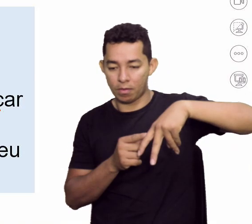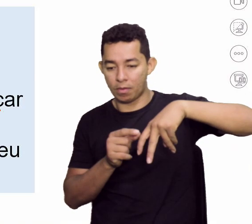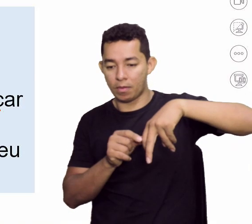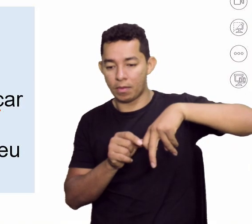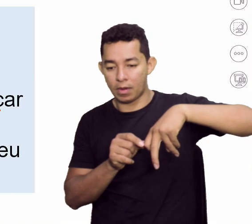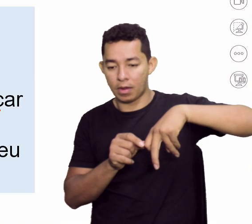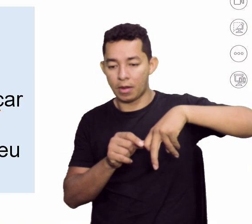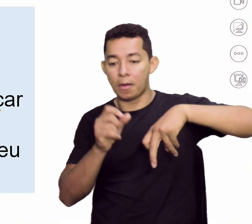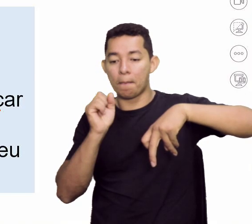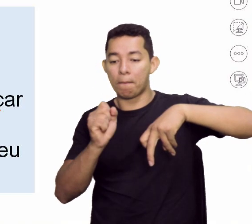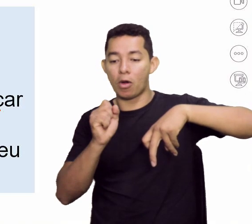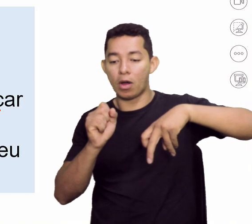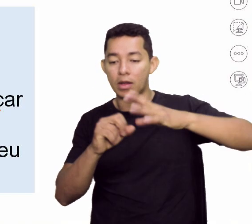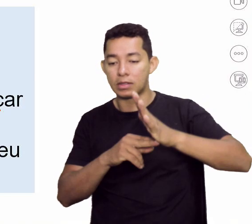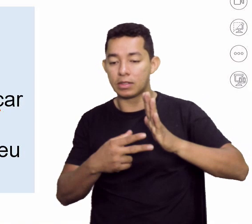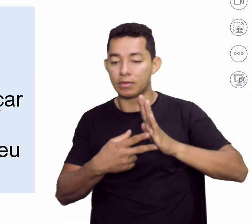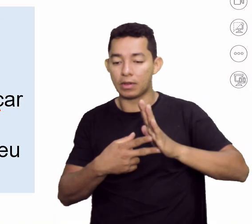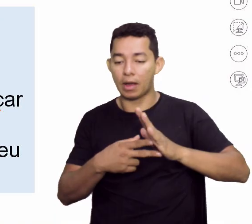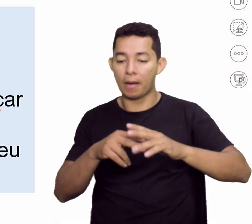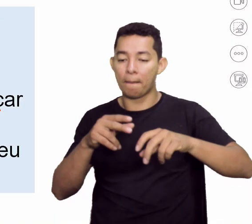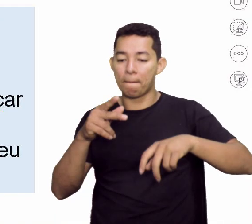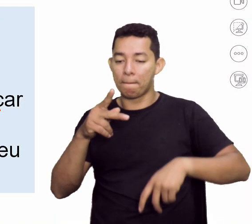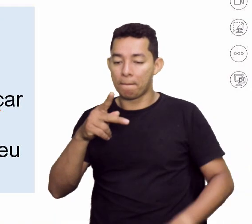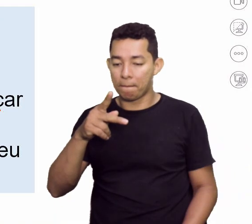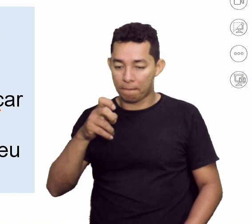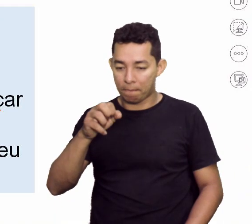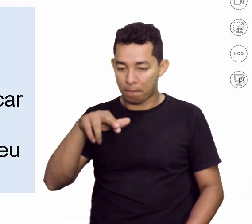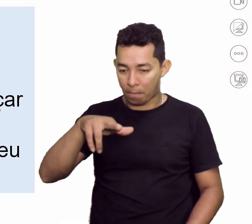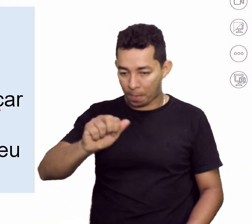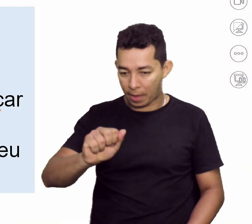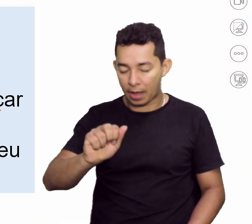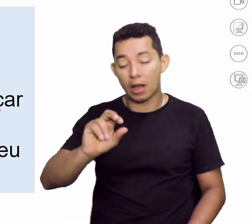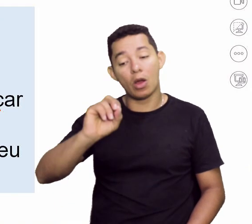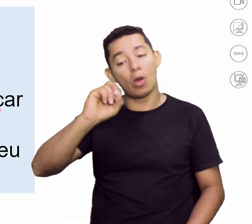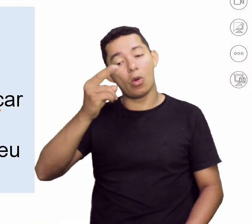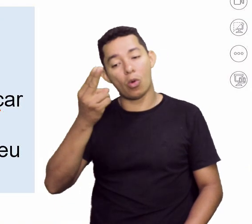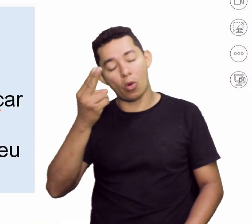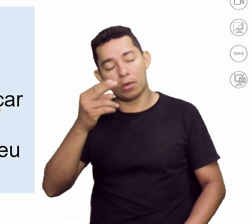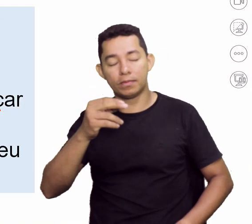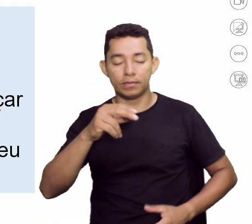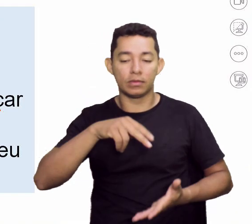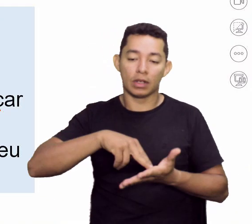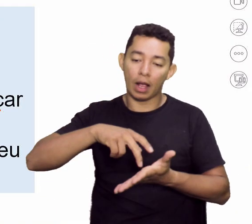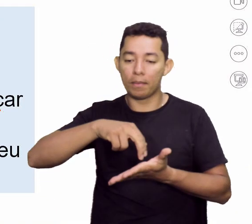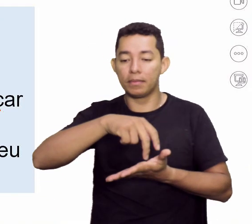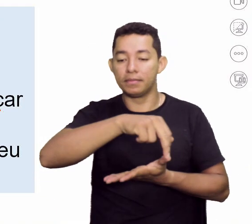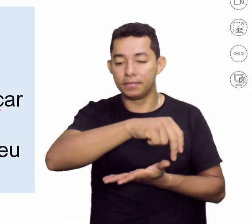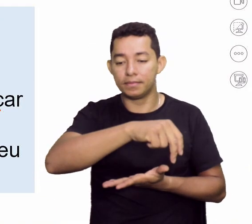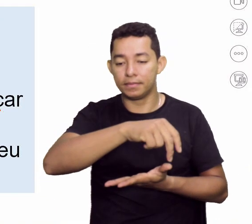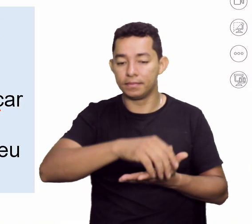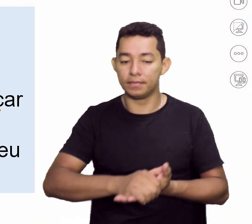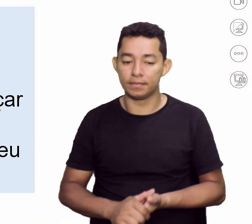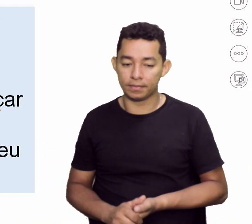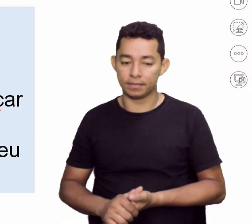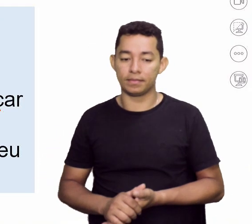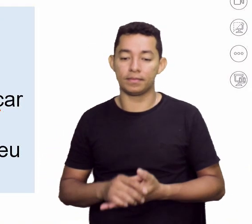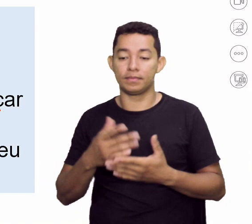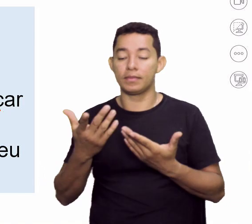significar perna ou caminhar. Um hieróglifo determinante era utilizado ao lado